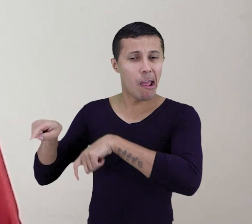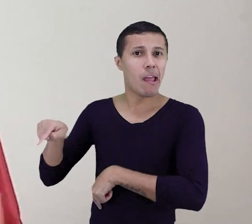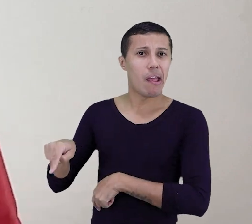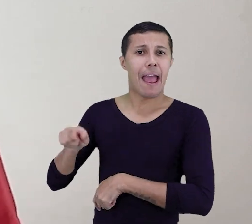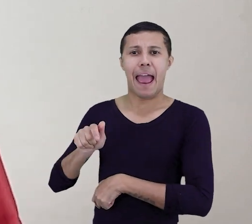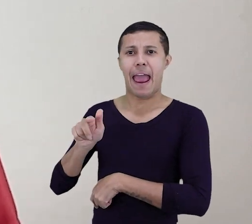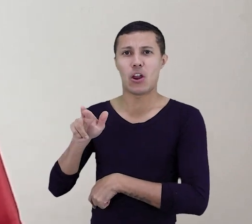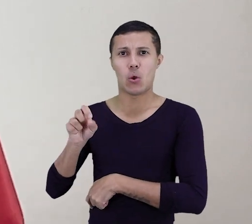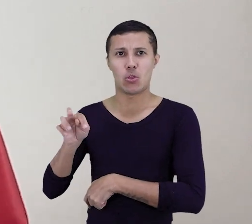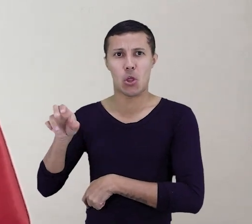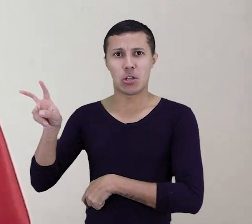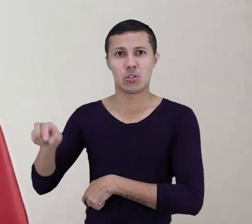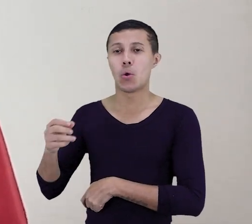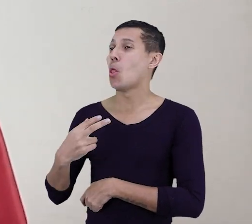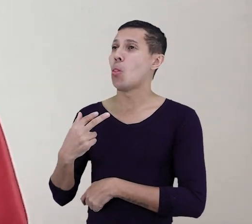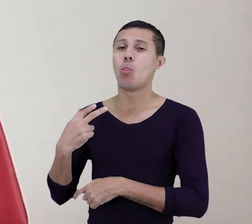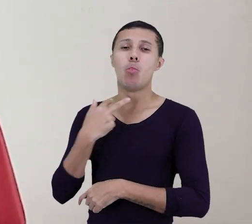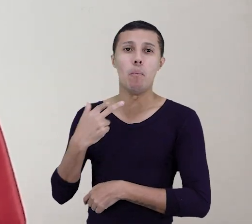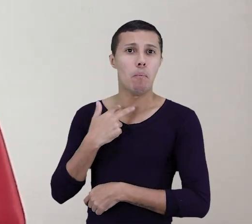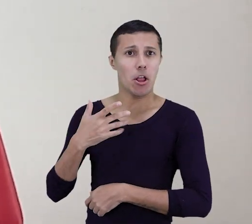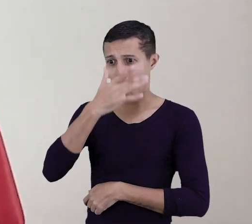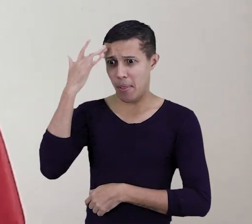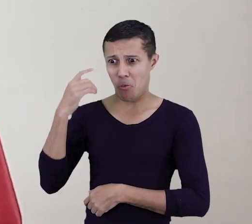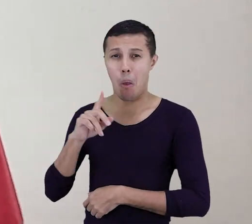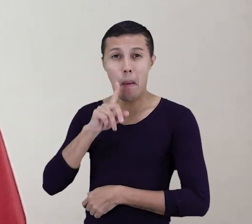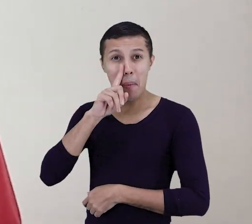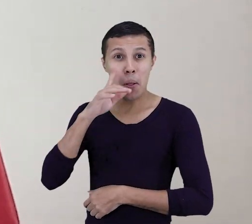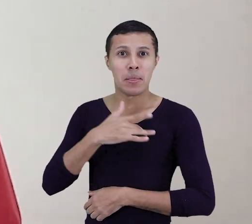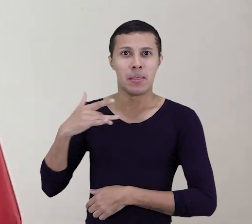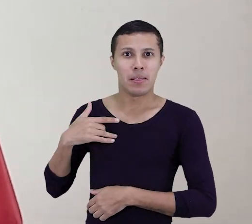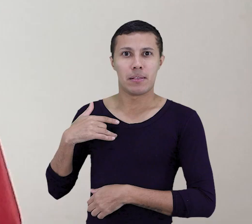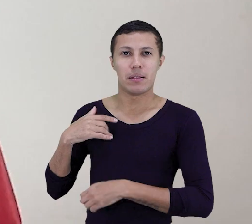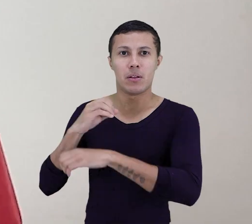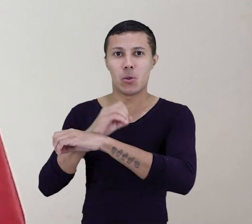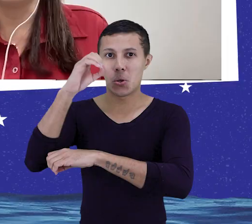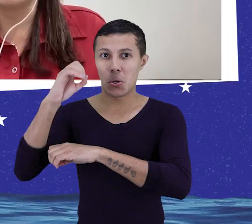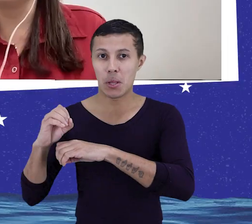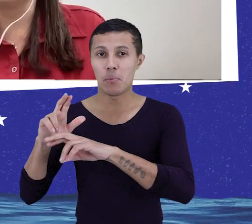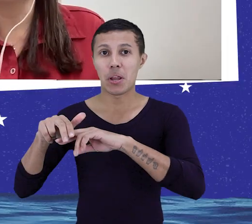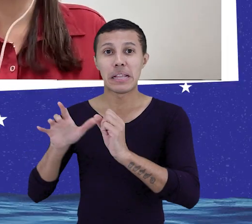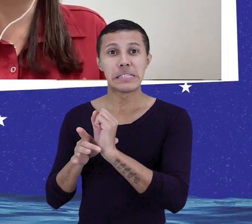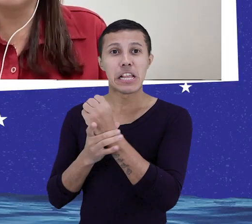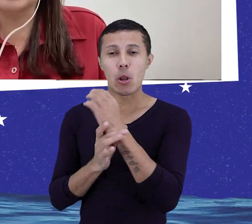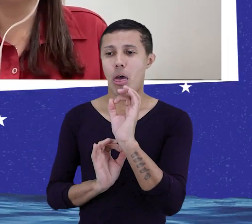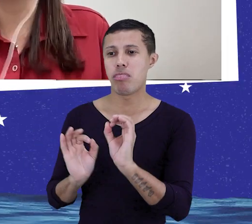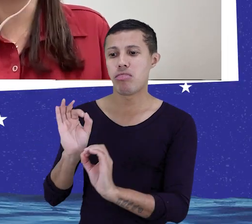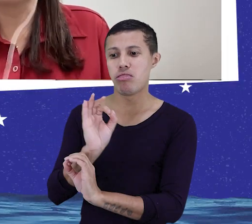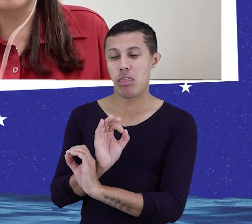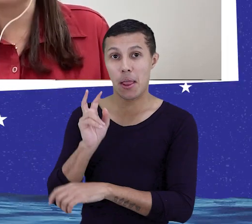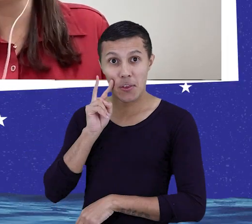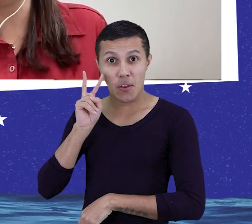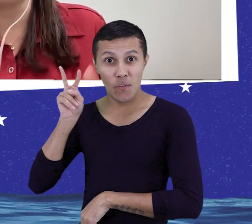Ele não deve ser tóxico para os humanos. Então, por isso que nós falamos que drug é de segurança molecular. Por quê? Nós olhamos tanto para a